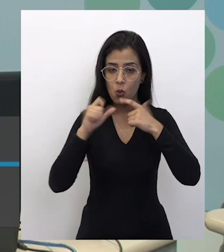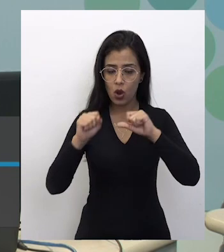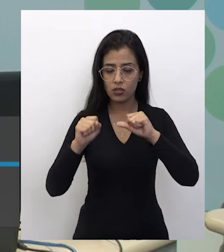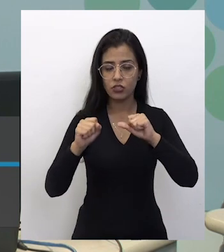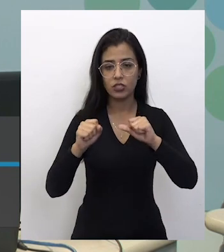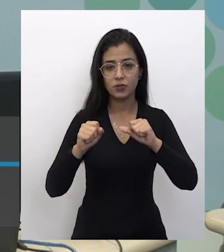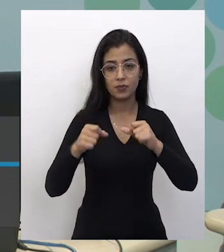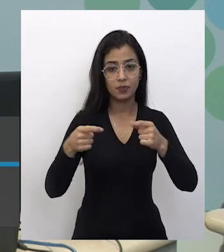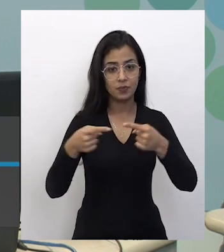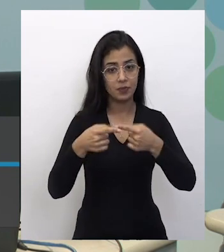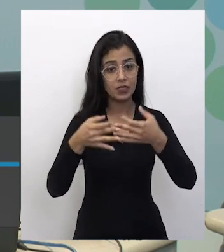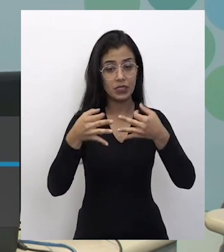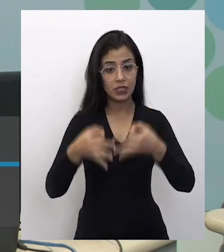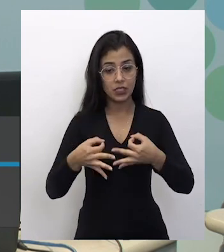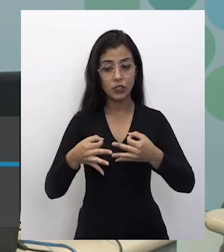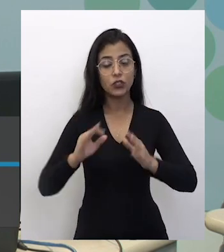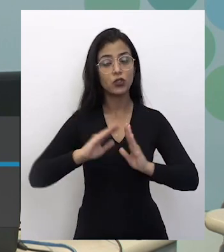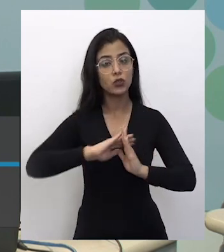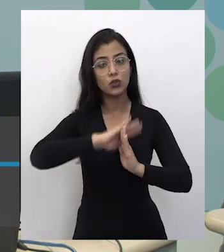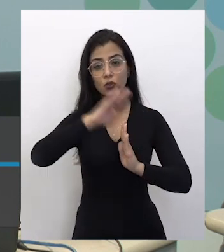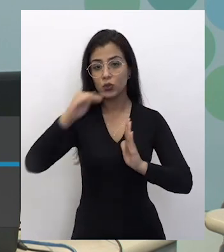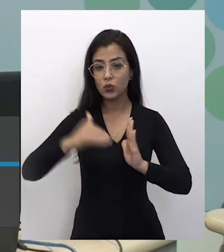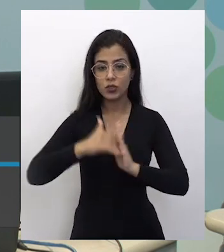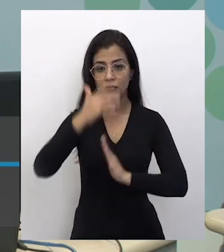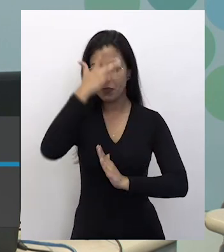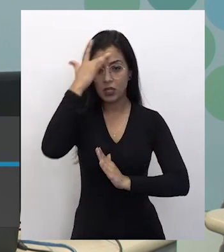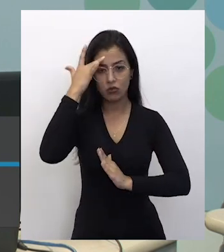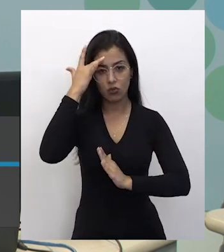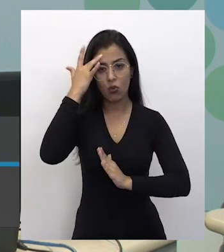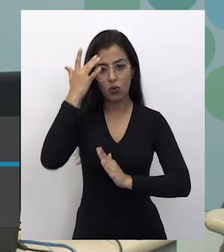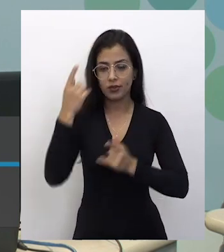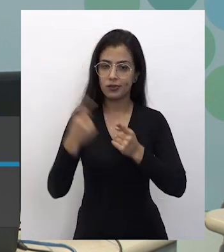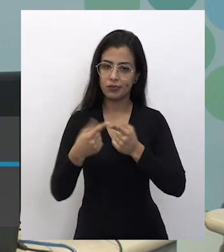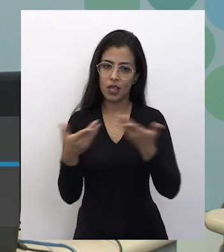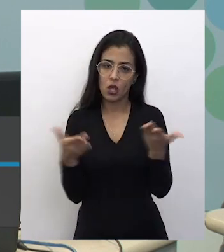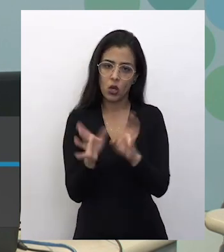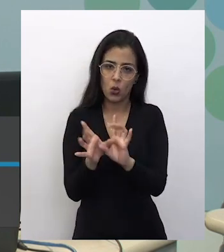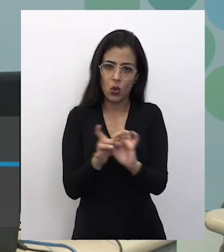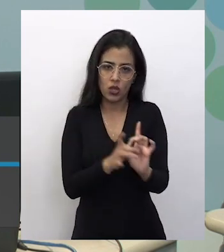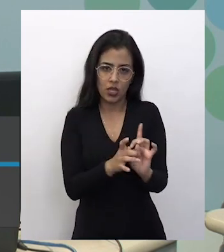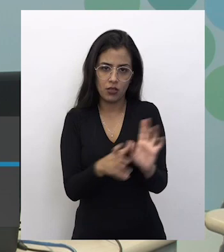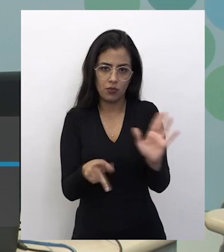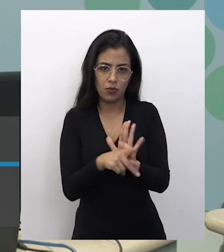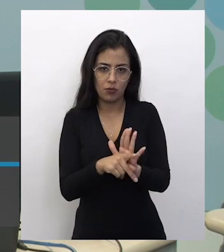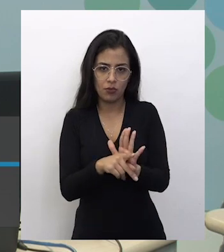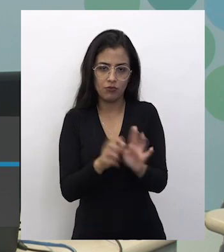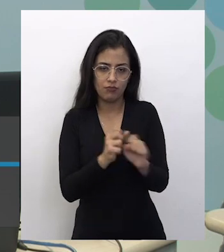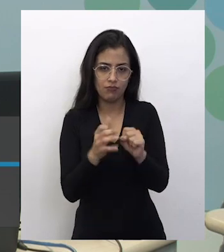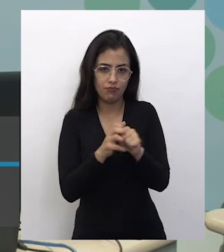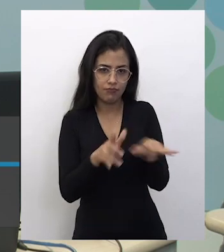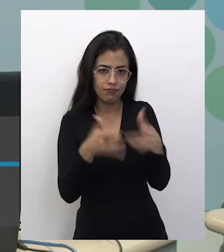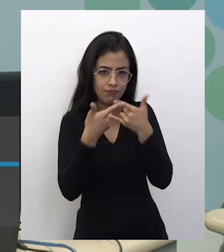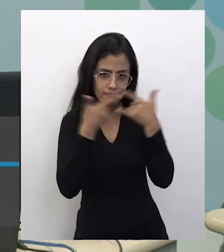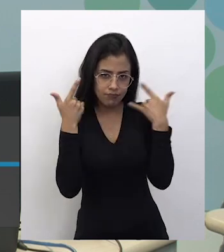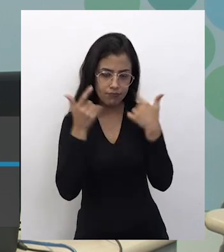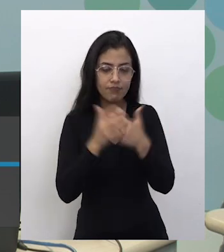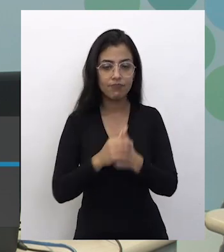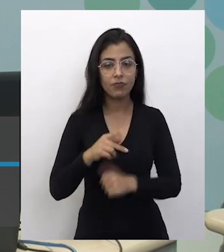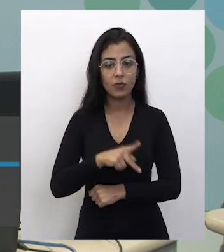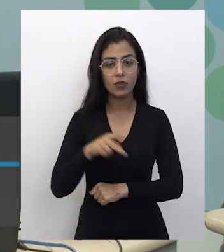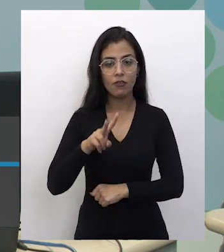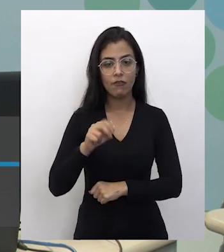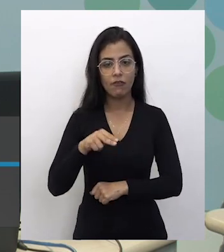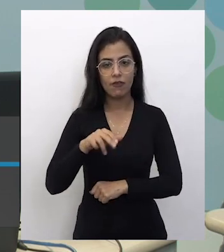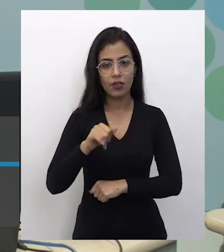E todo mundo, né? Todo mundo no sentido de todas as pessoas que fazem parte desse contexto, né? A Provânia também mandando resposta do aluno